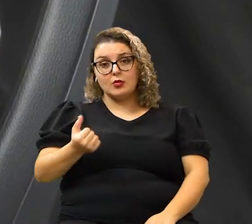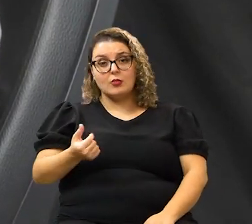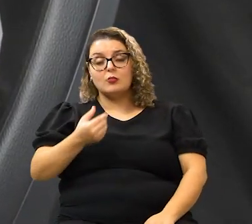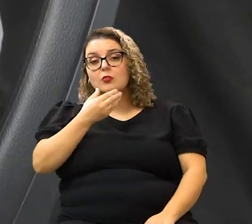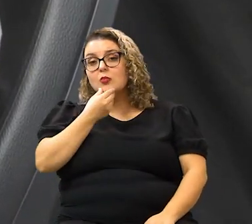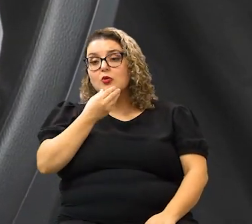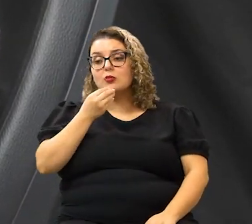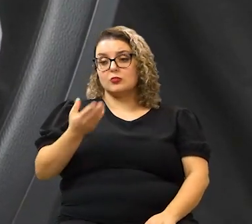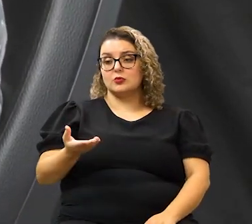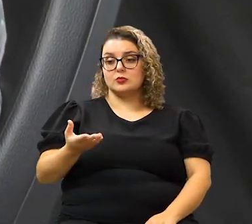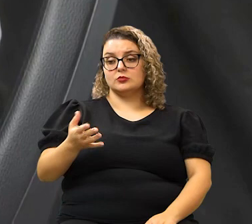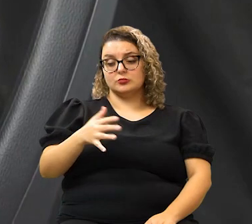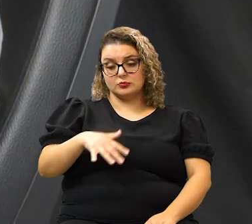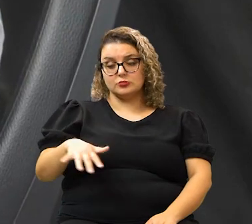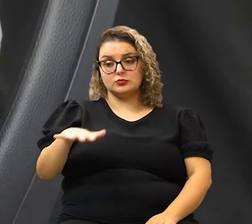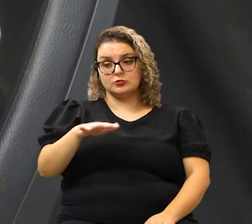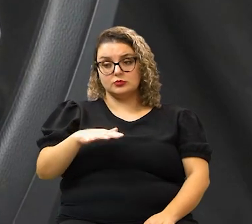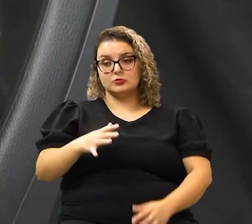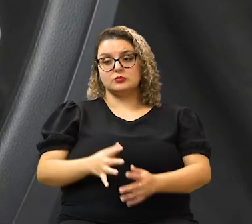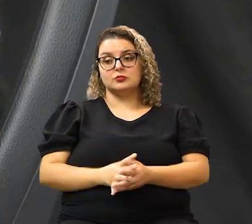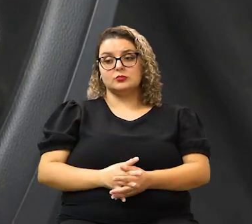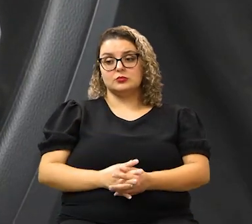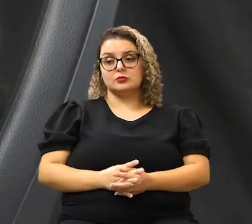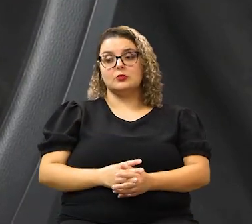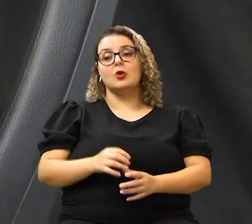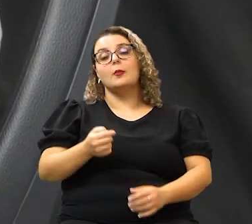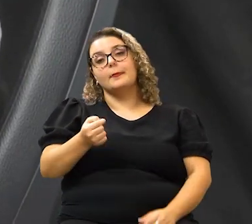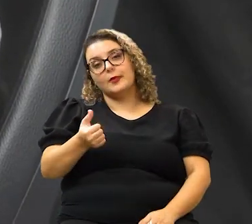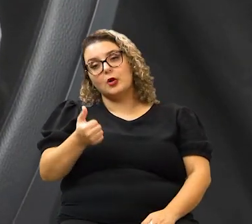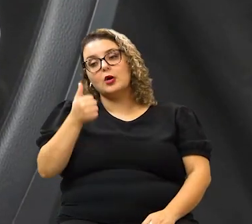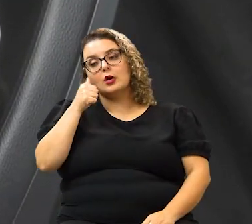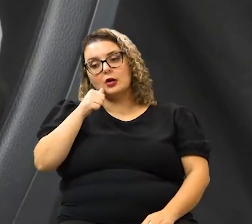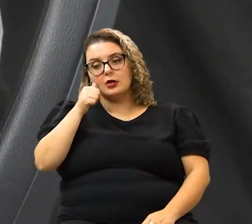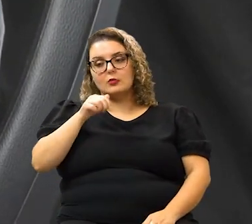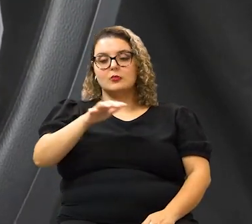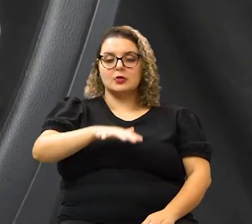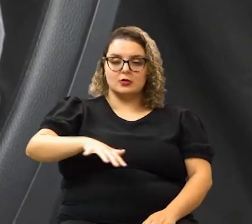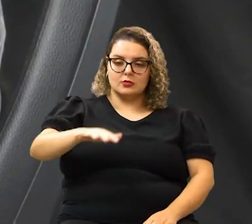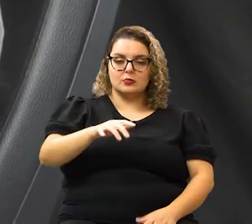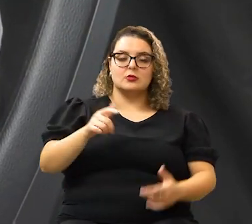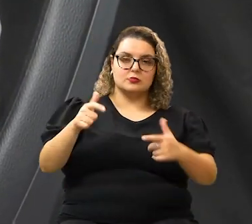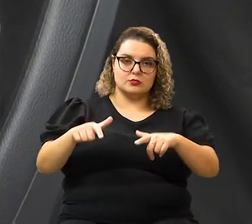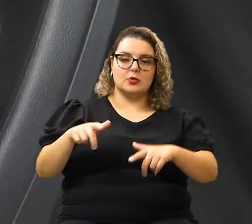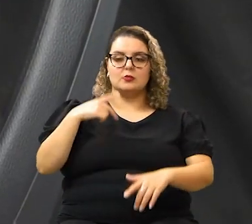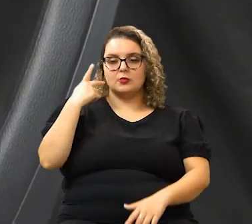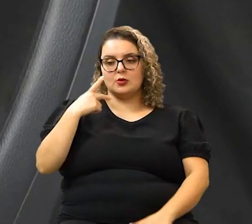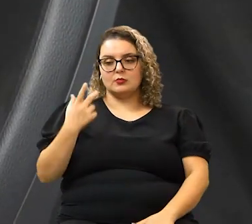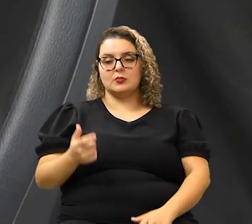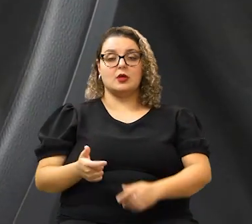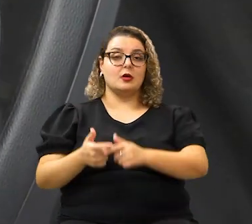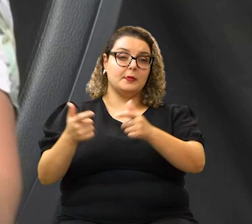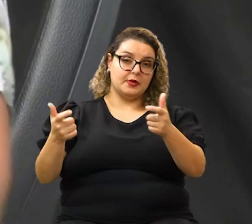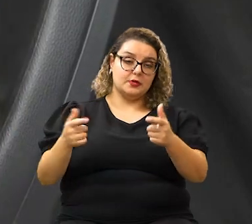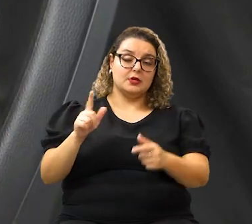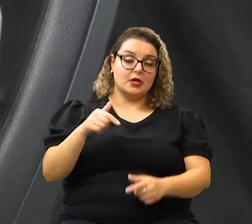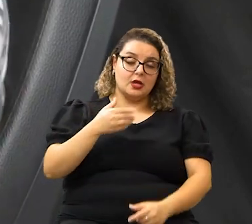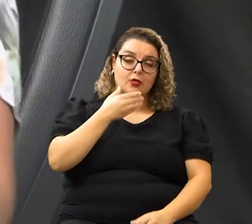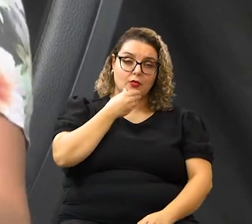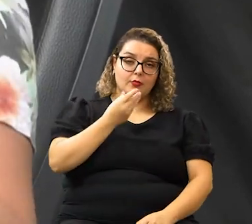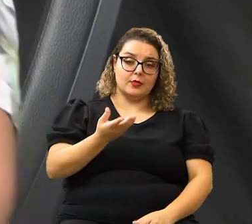espaço poucas mulheres no espaço da política, majoritariamente homens. E nesse